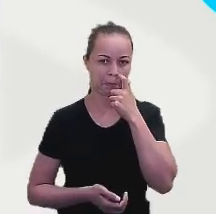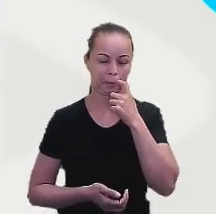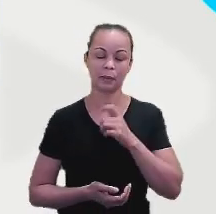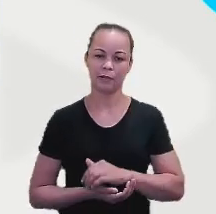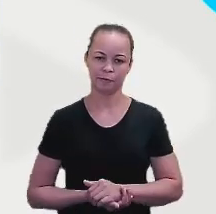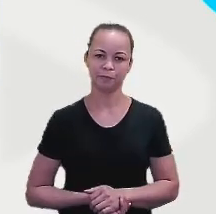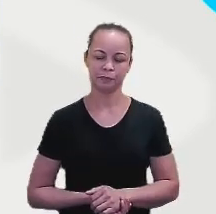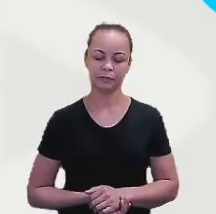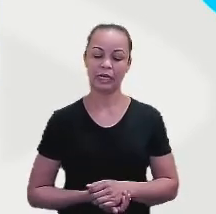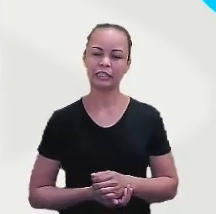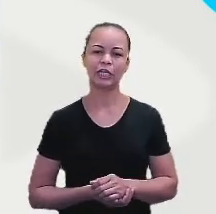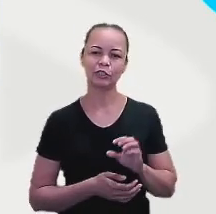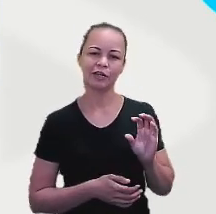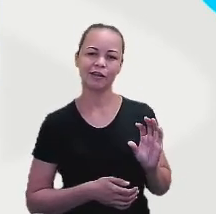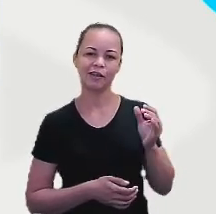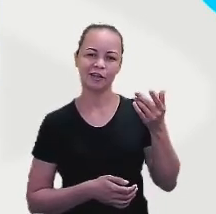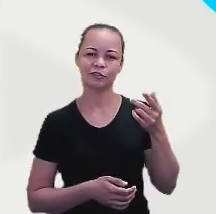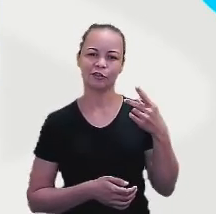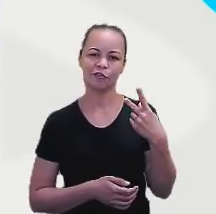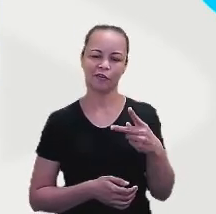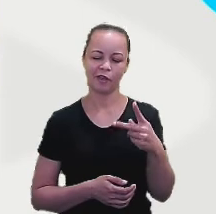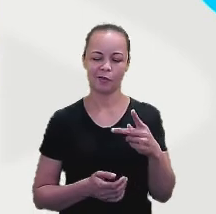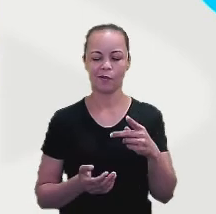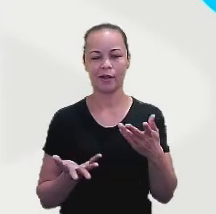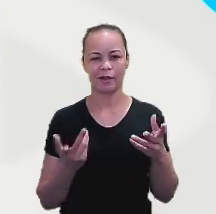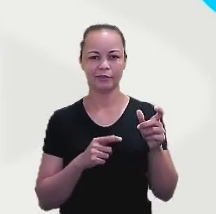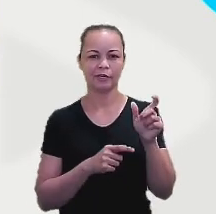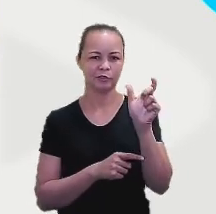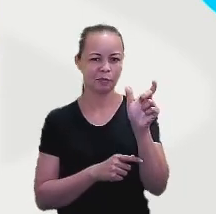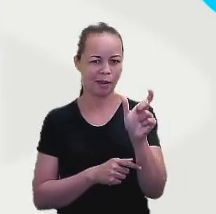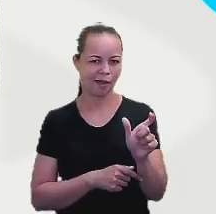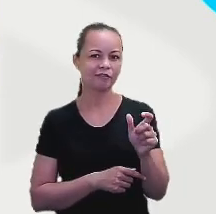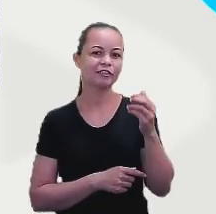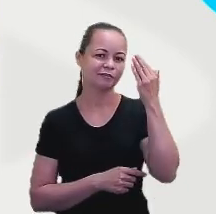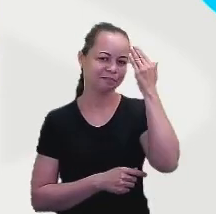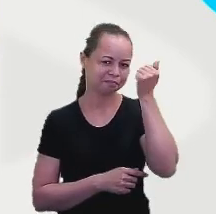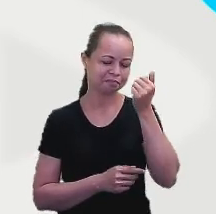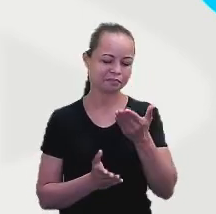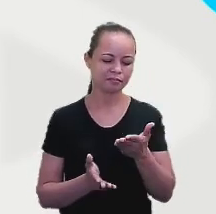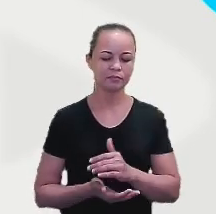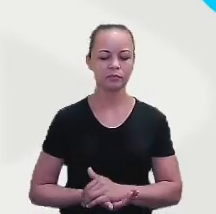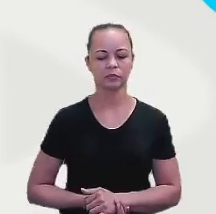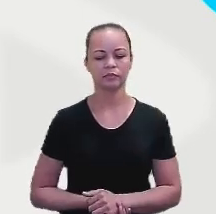Muito bem, então a gente já resolveu aí, já salvou essas palavrinhas, ó, vamos lá.